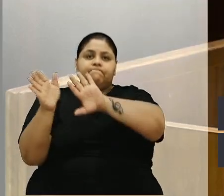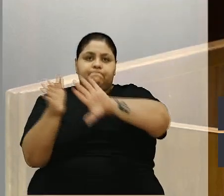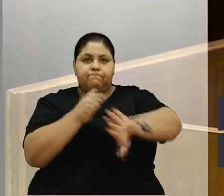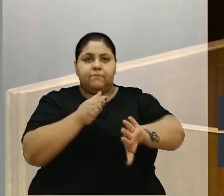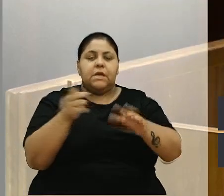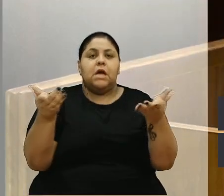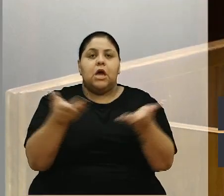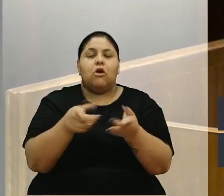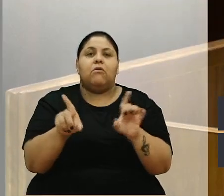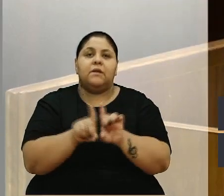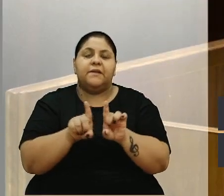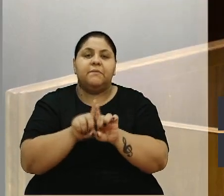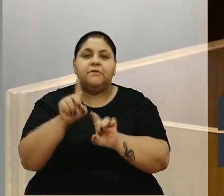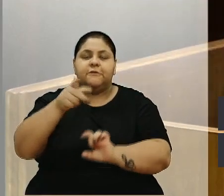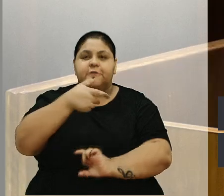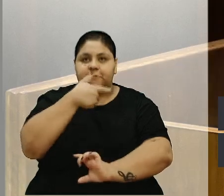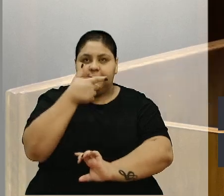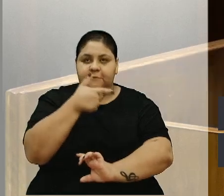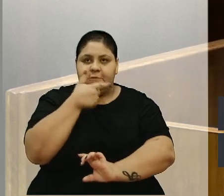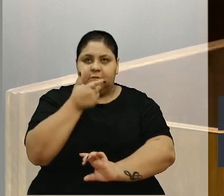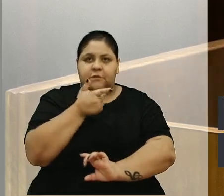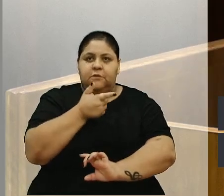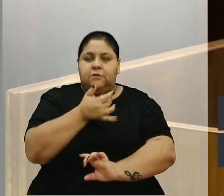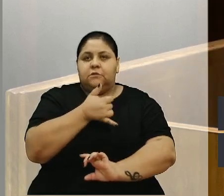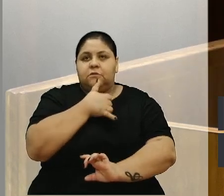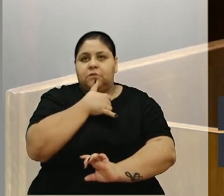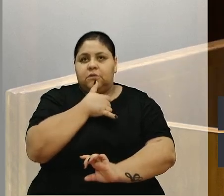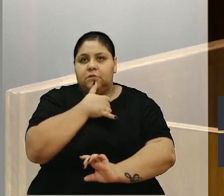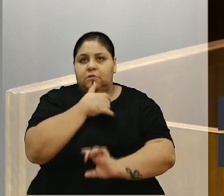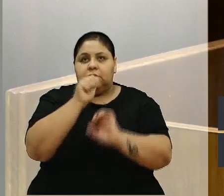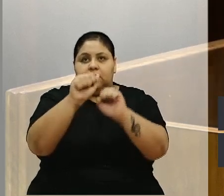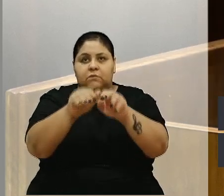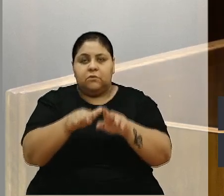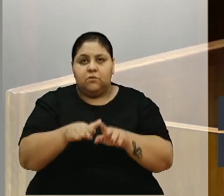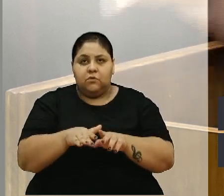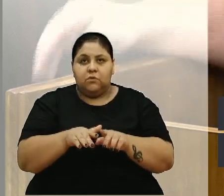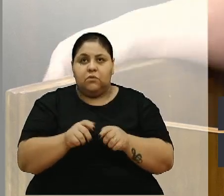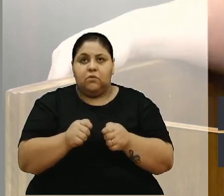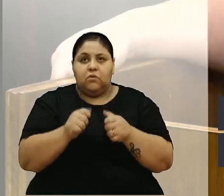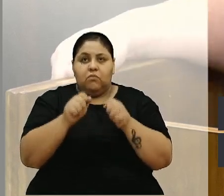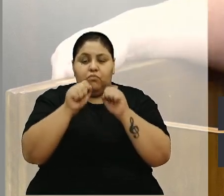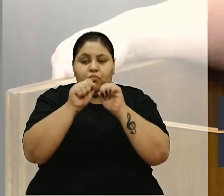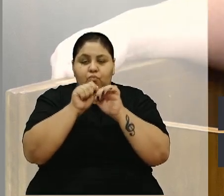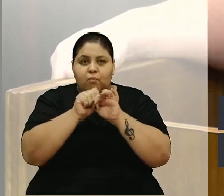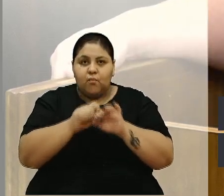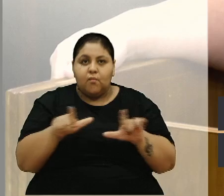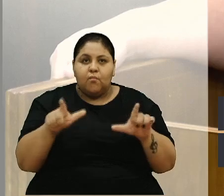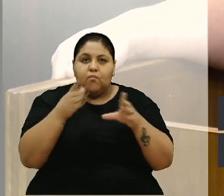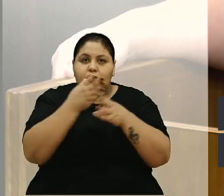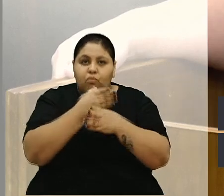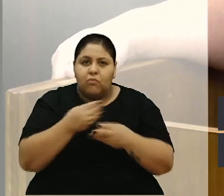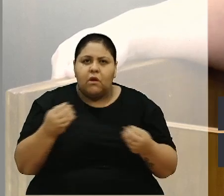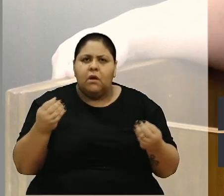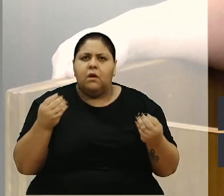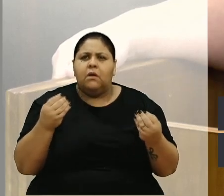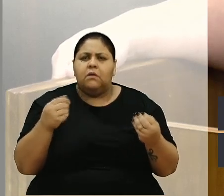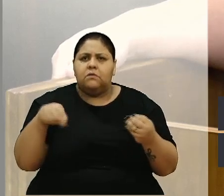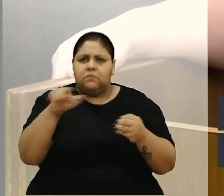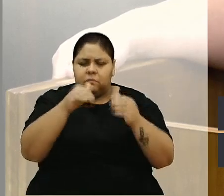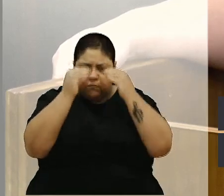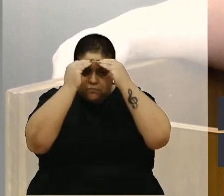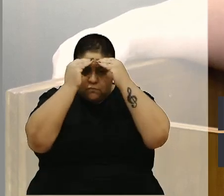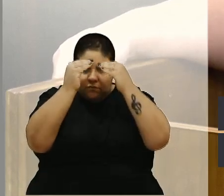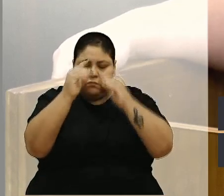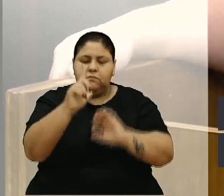quero falar de... Infelizmente o plenário está quase vazio, mas os vereadores que estão aqui, né, nós vamos respeitar porque nós